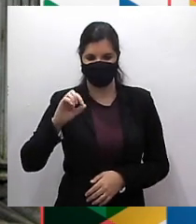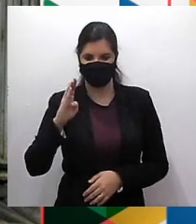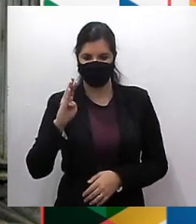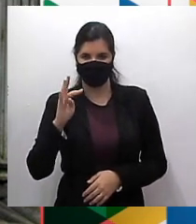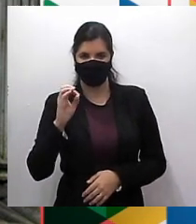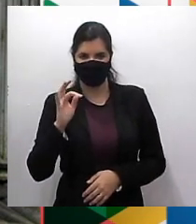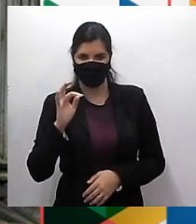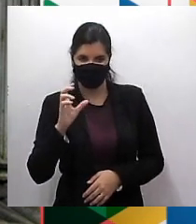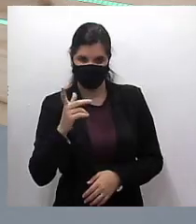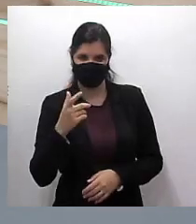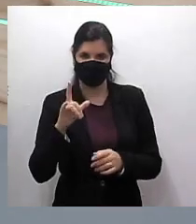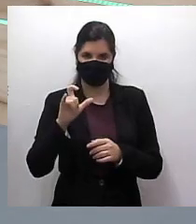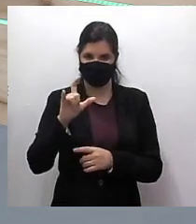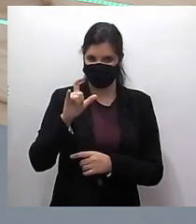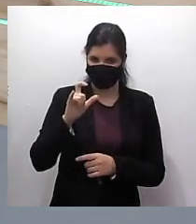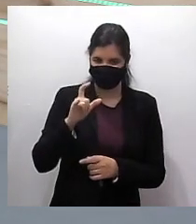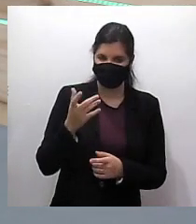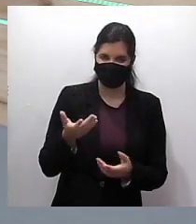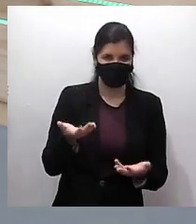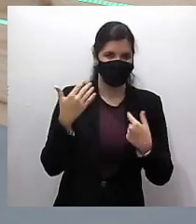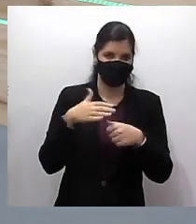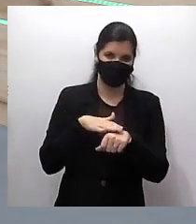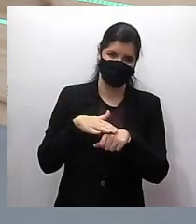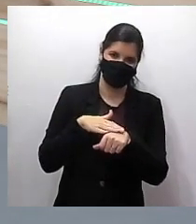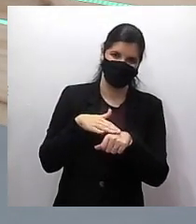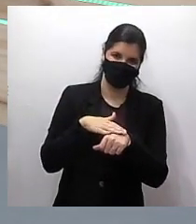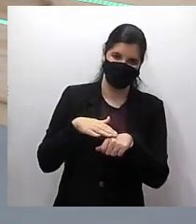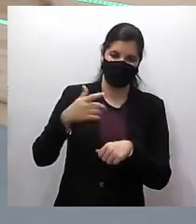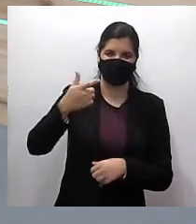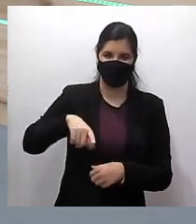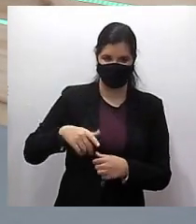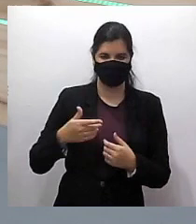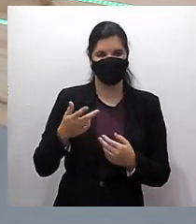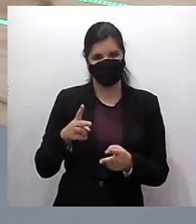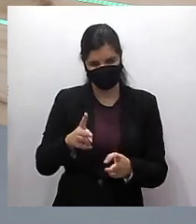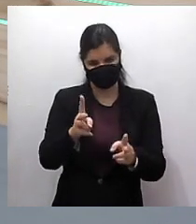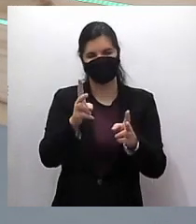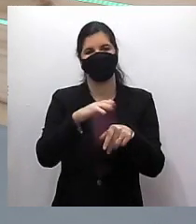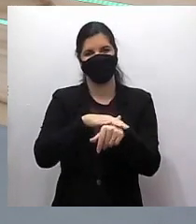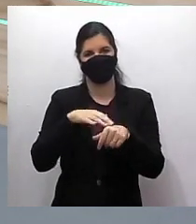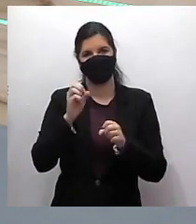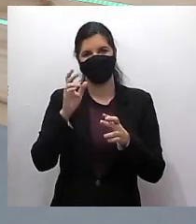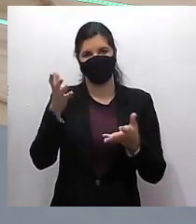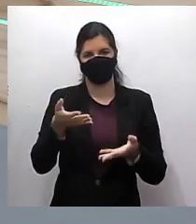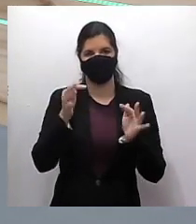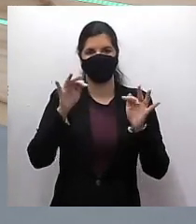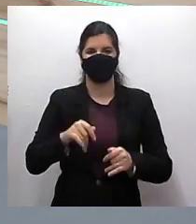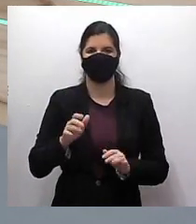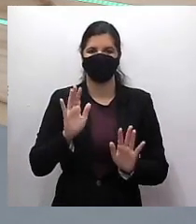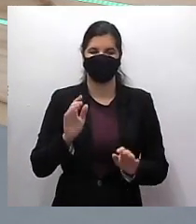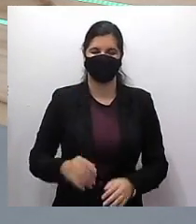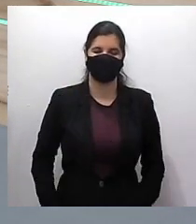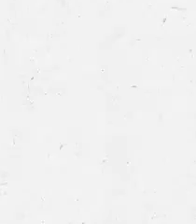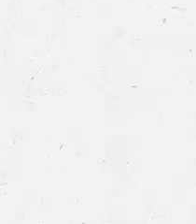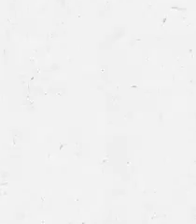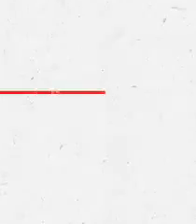@professor.juliobotelho, segue lá no Instagram e vamos conversando, temos muito mais pela frente para conversar. Por hoje é só, valeu!